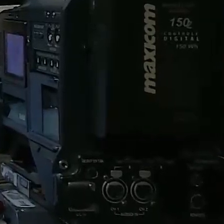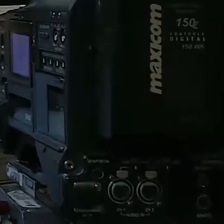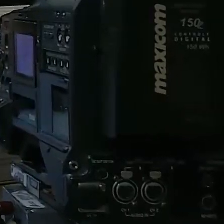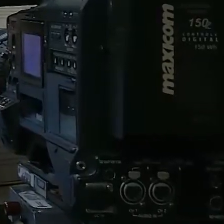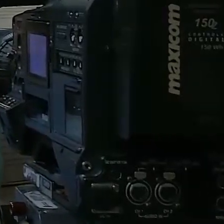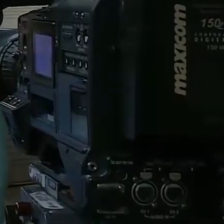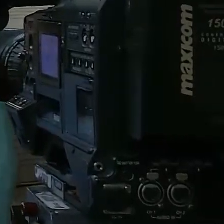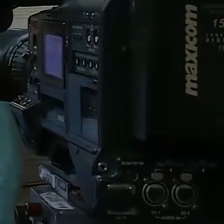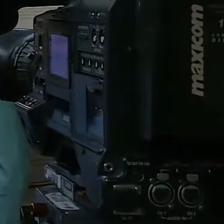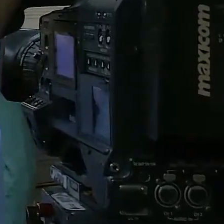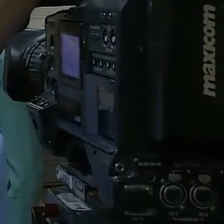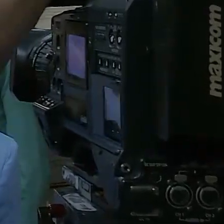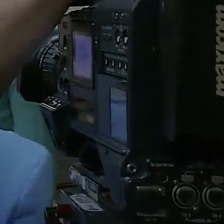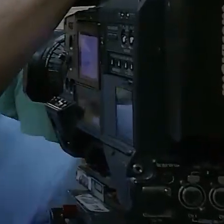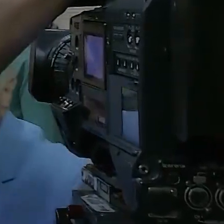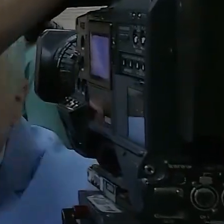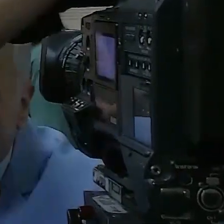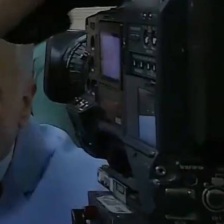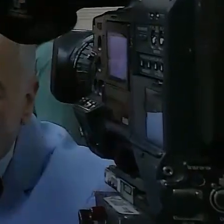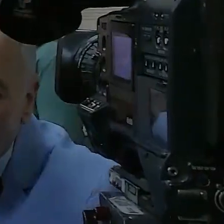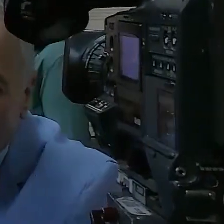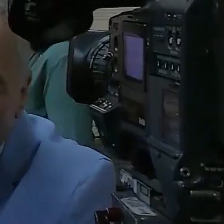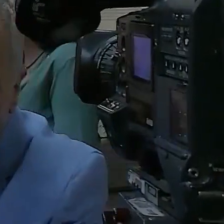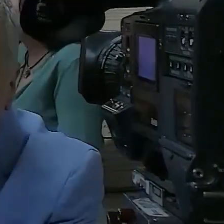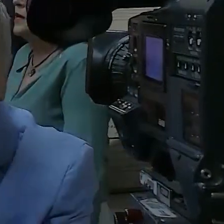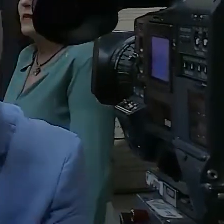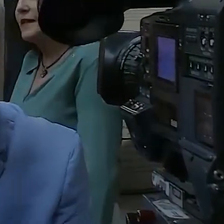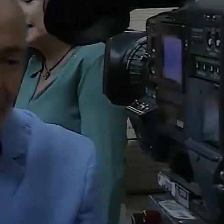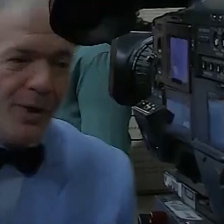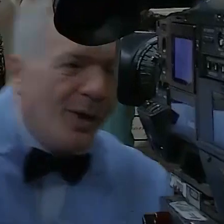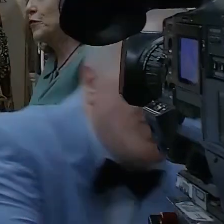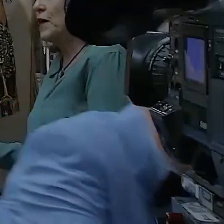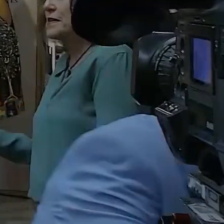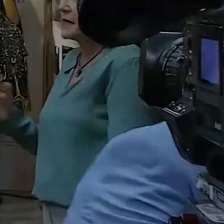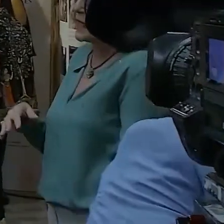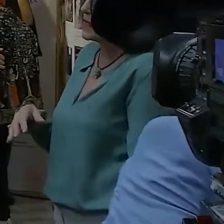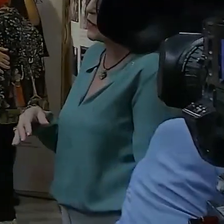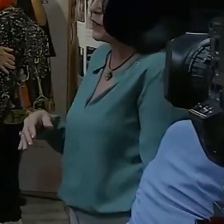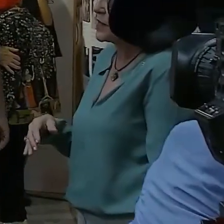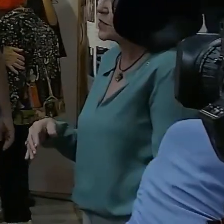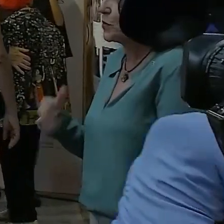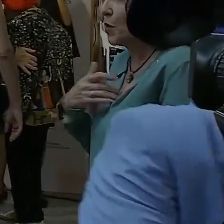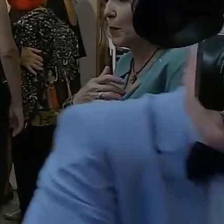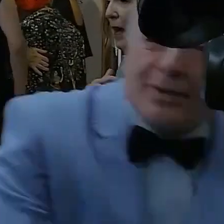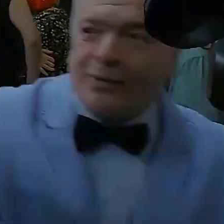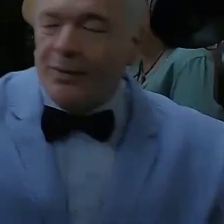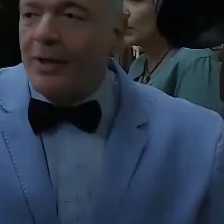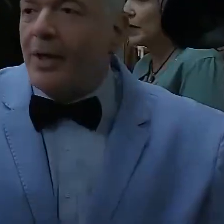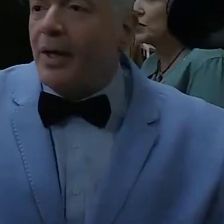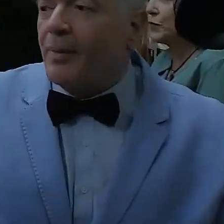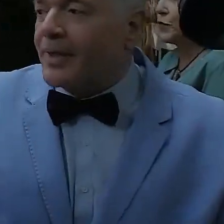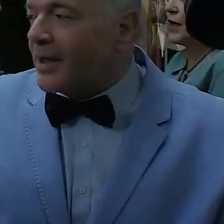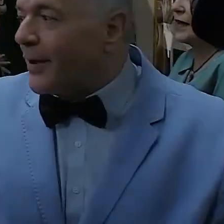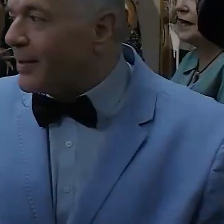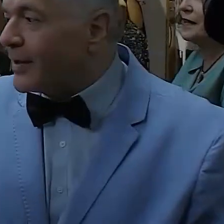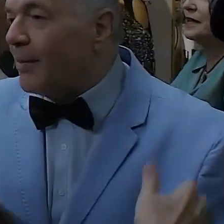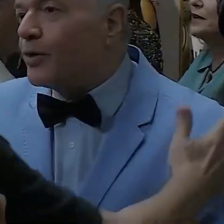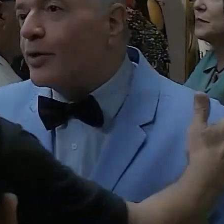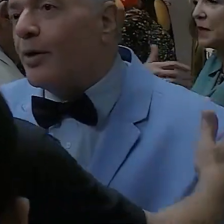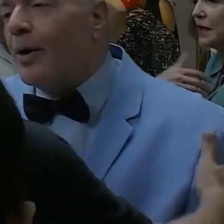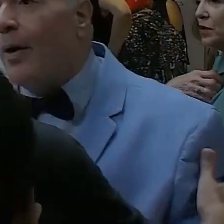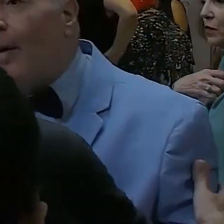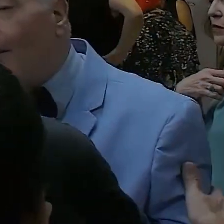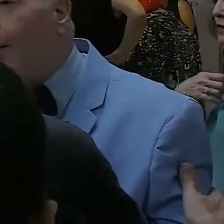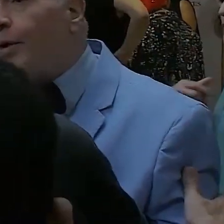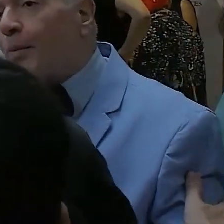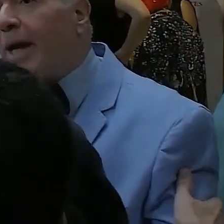Ô, Thiagão, Thiagueiras, é liberdade artística? Colocar o nome em